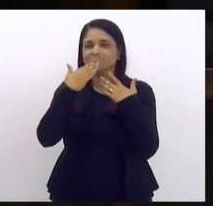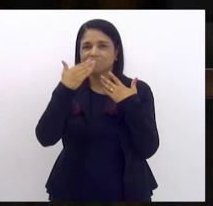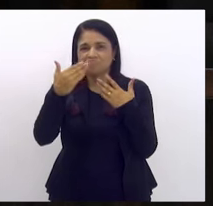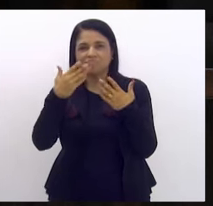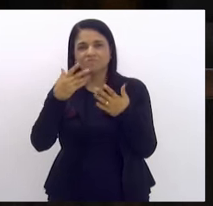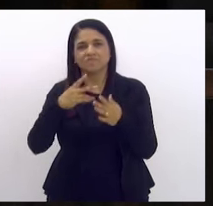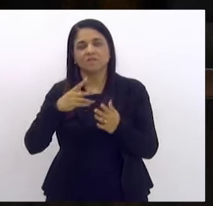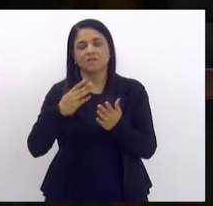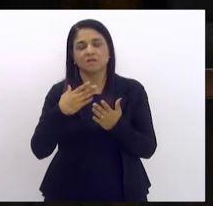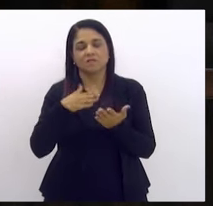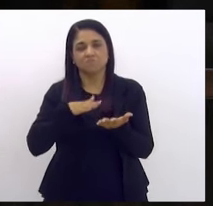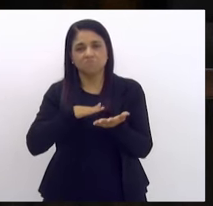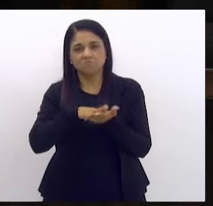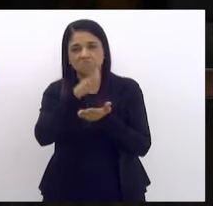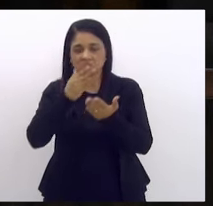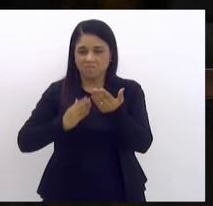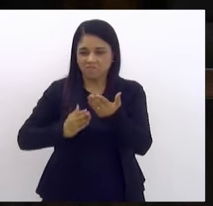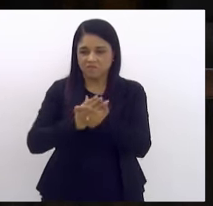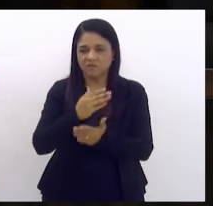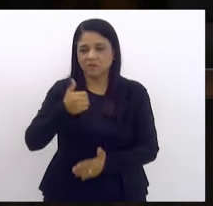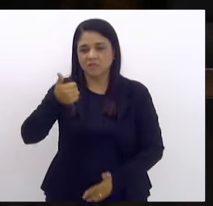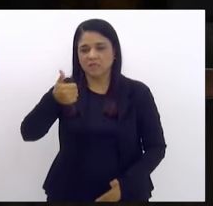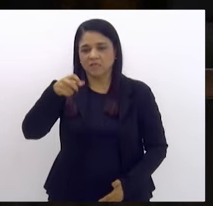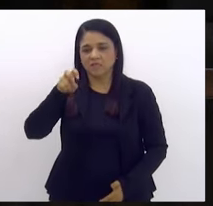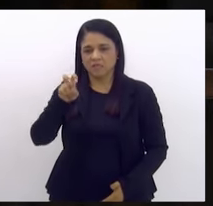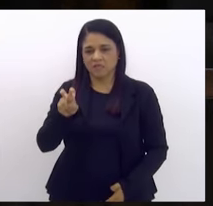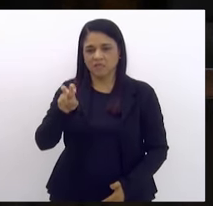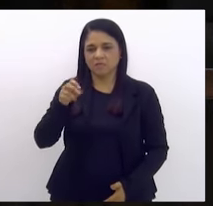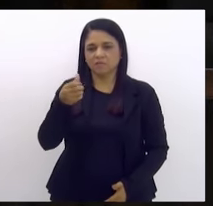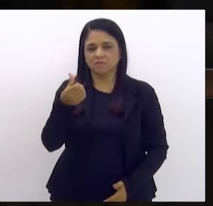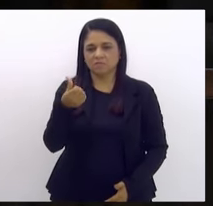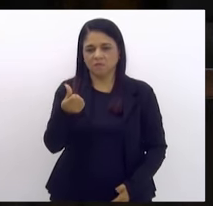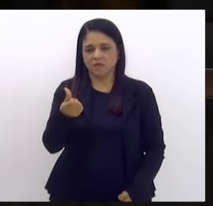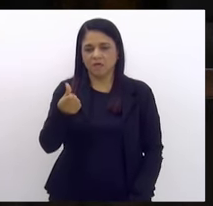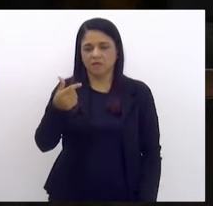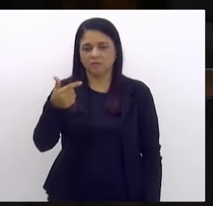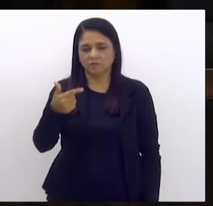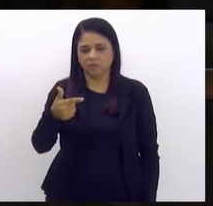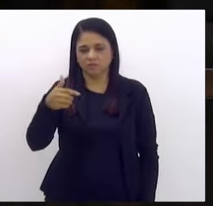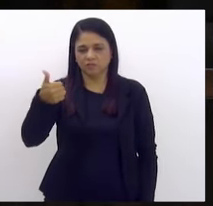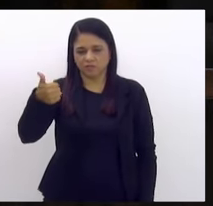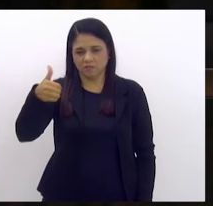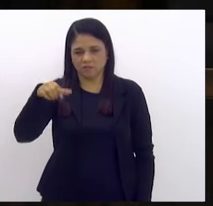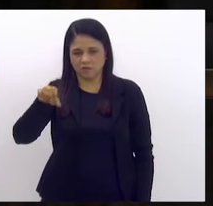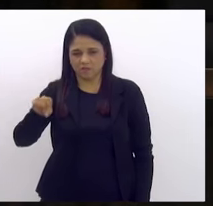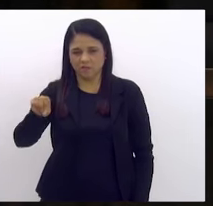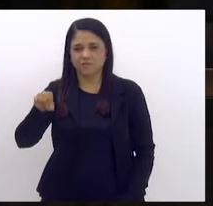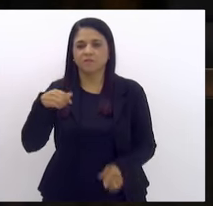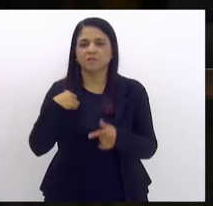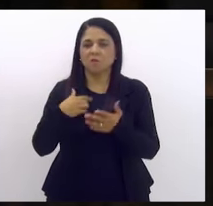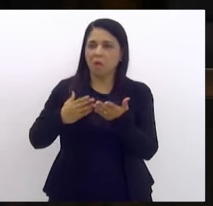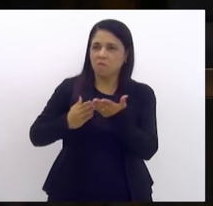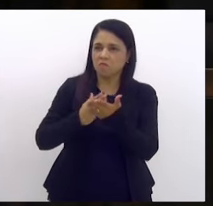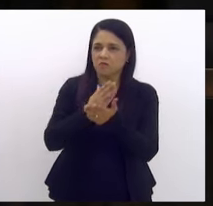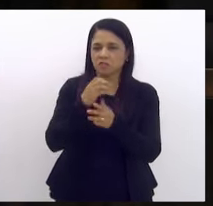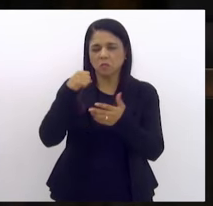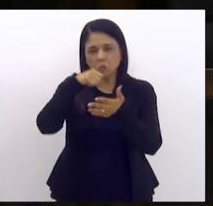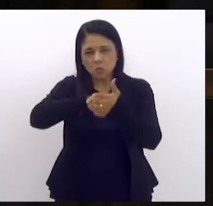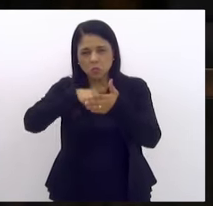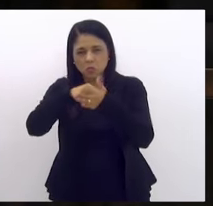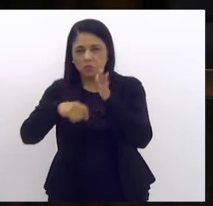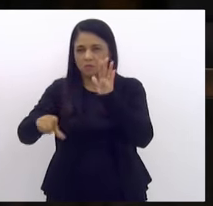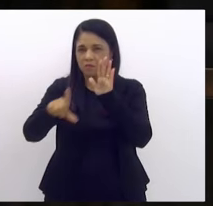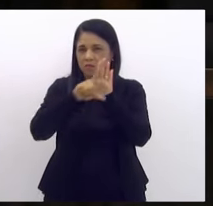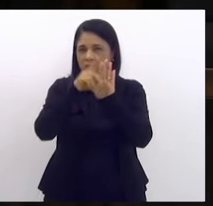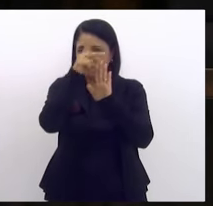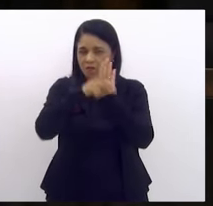PL 1556 de 19, os técnicos industriais unidos e os técnicos na política, na luta pela aprovação do projeto de lei que autoriza